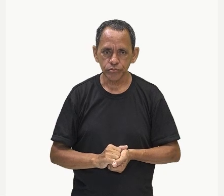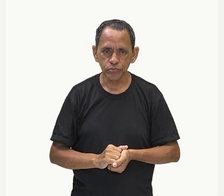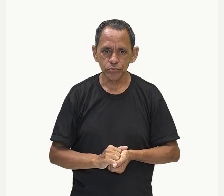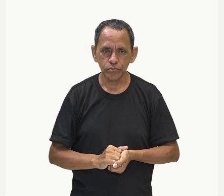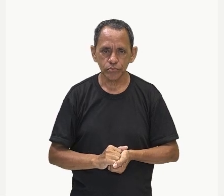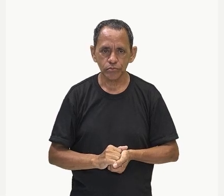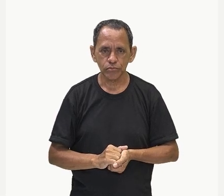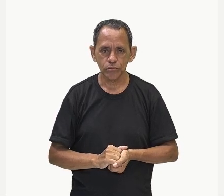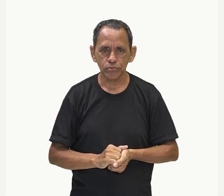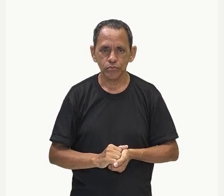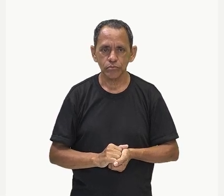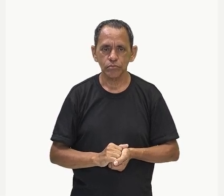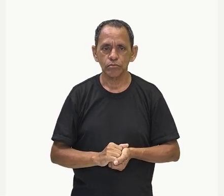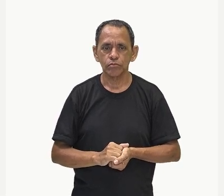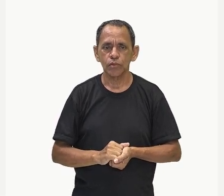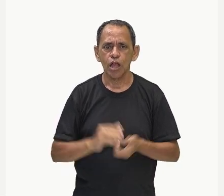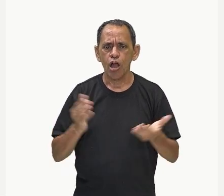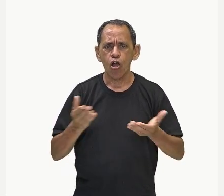os 45.